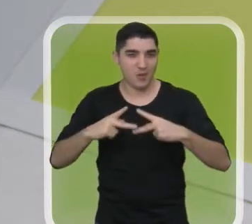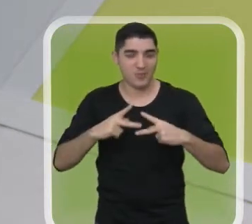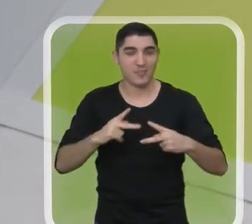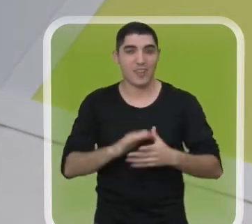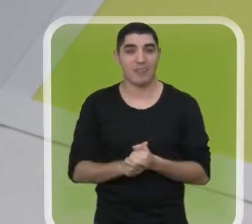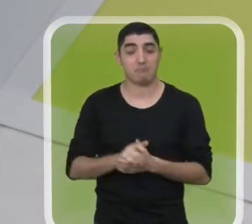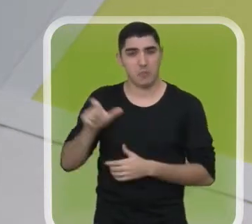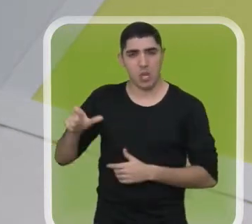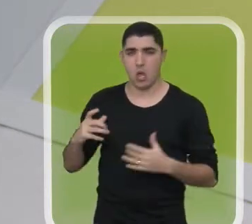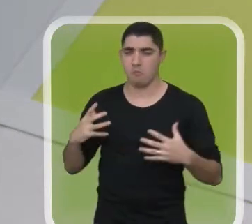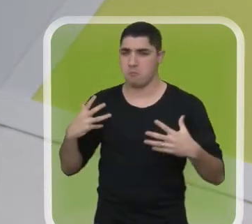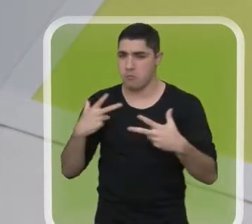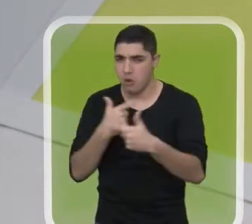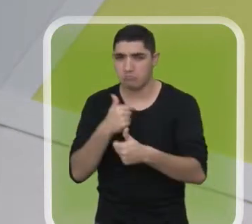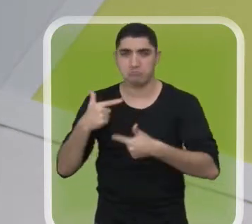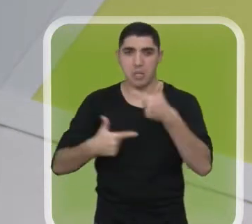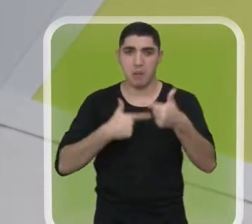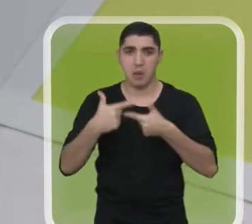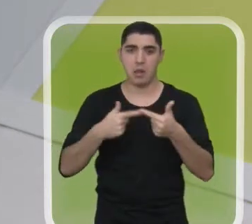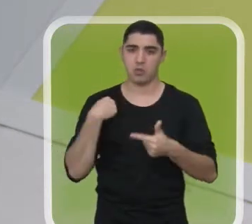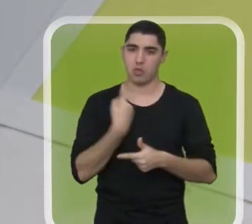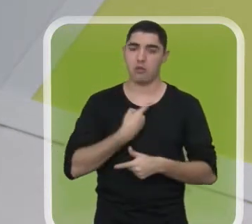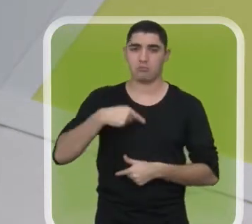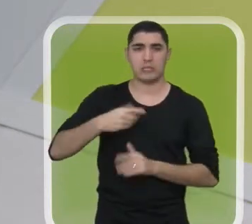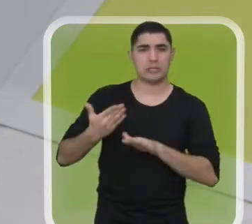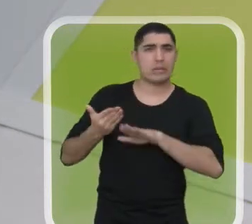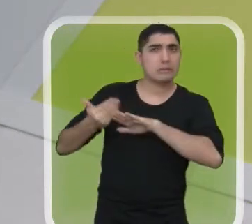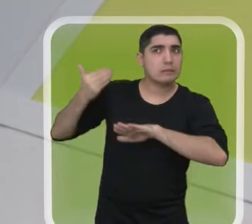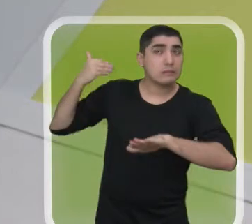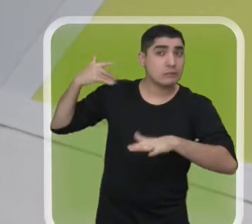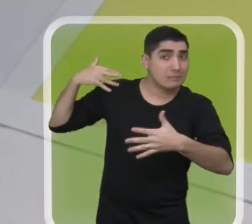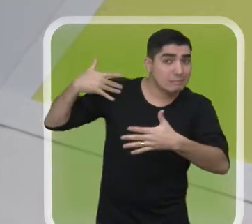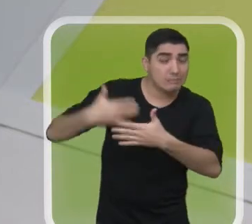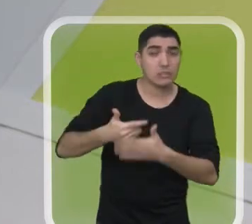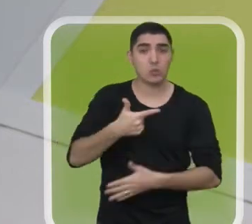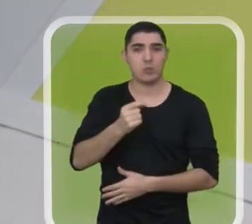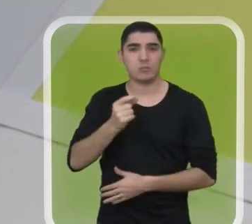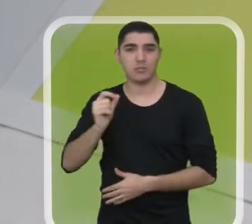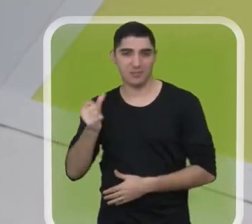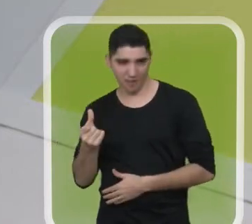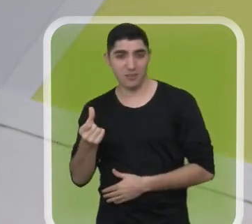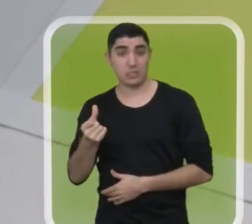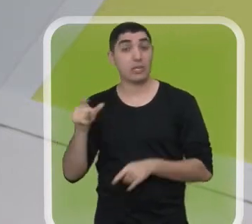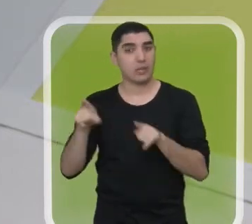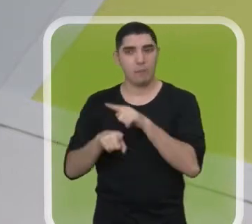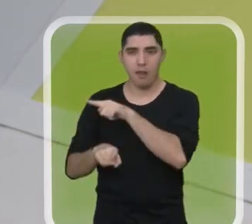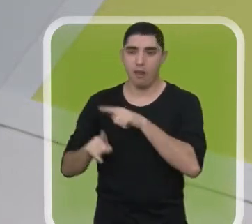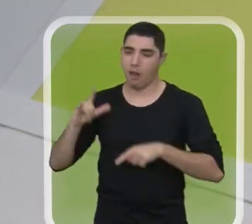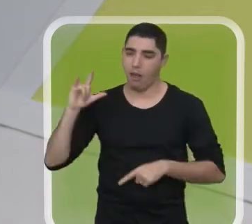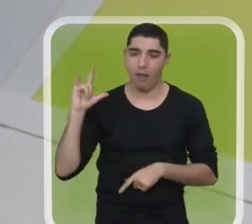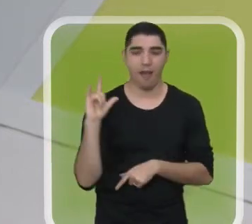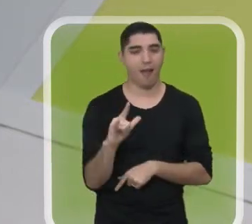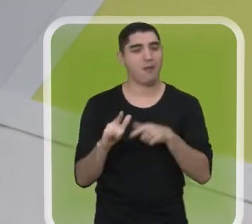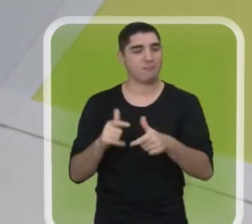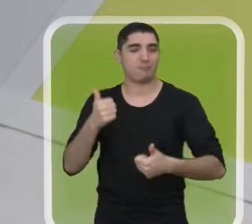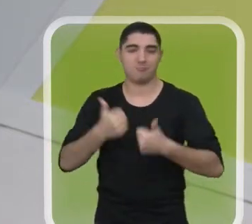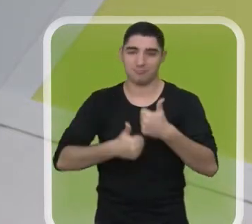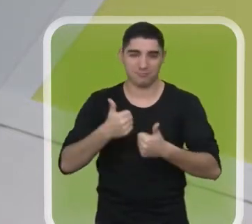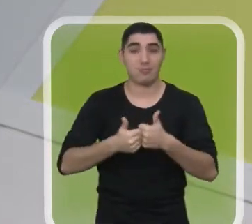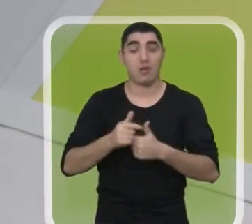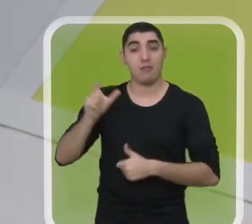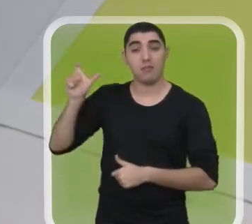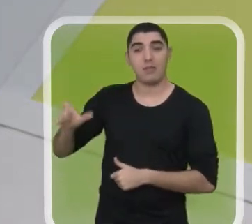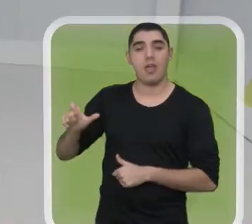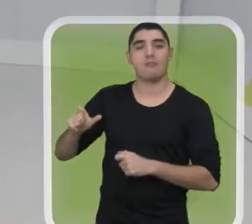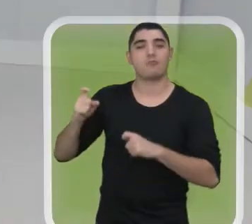ótimos serviços prestados à nossa Águia desde o ano de 2006, além do que ele é um fanático torcedor da Águia. O doutor Guilherme Bellini